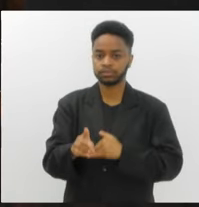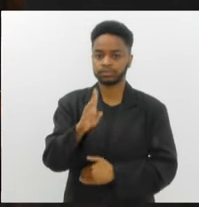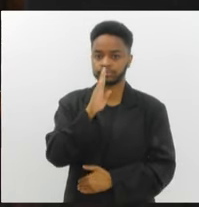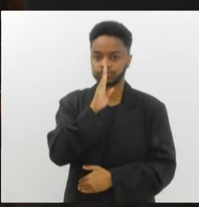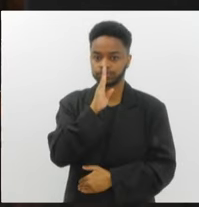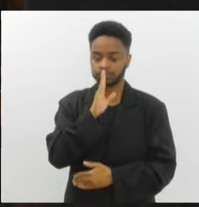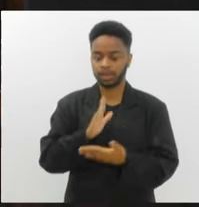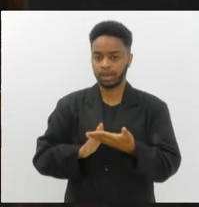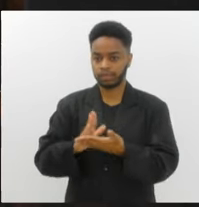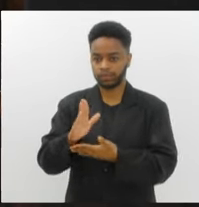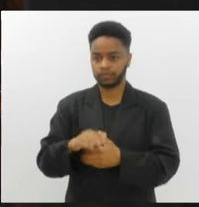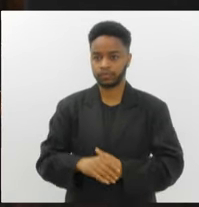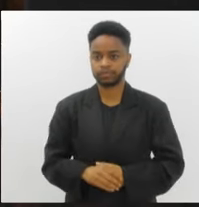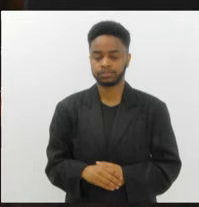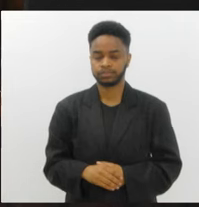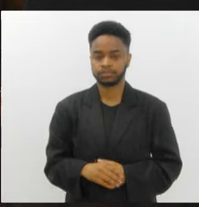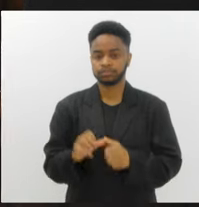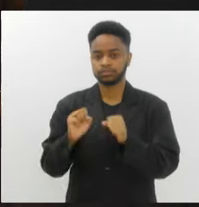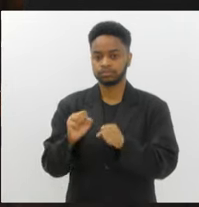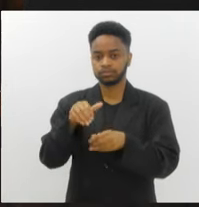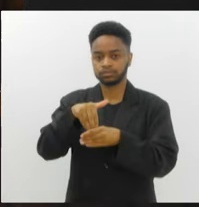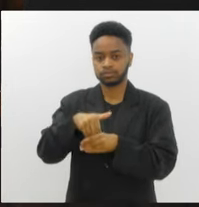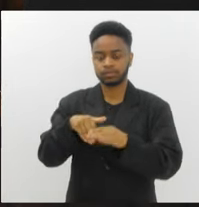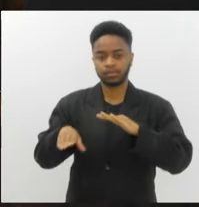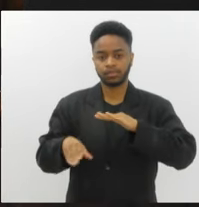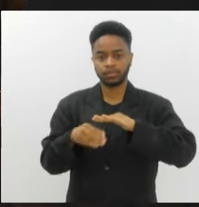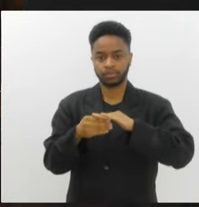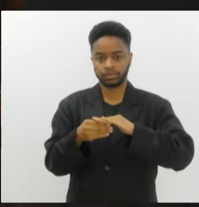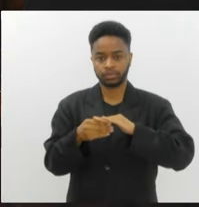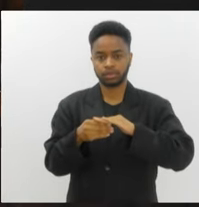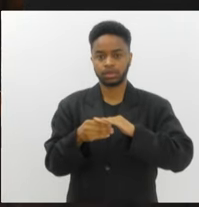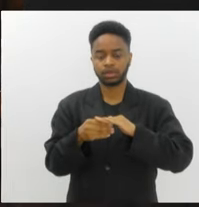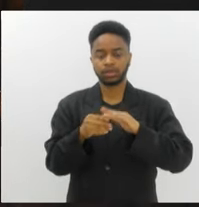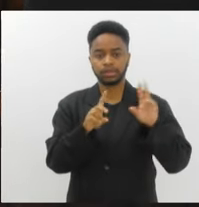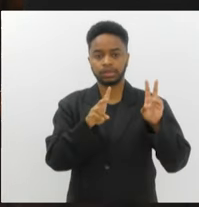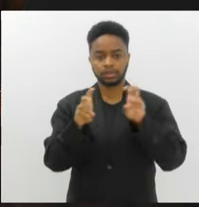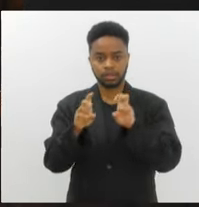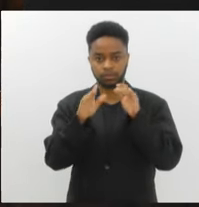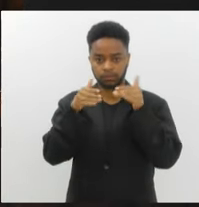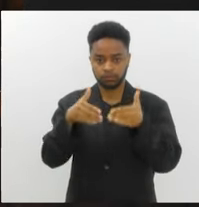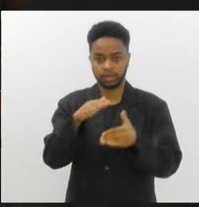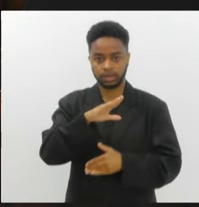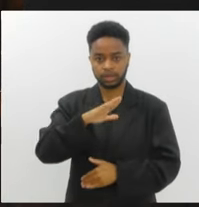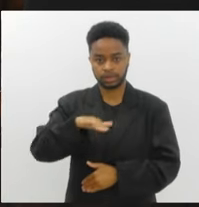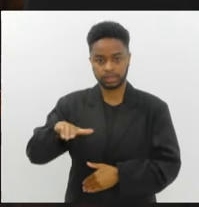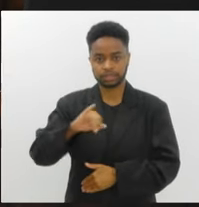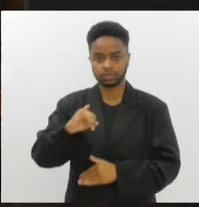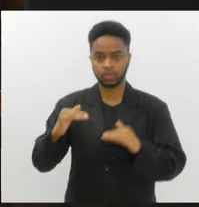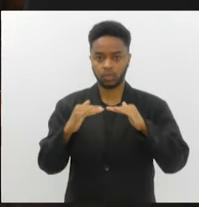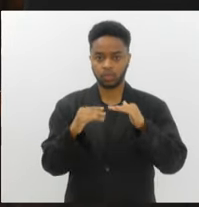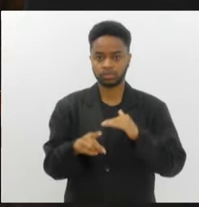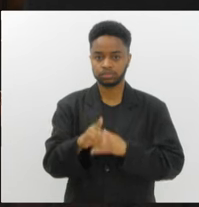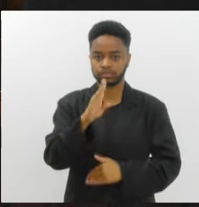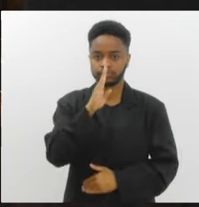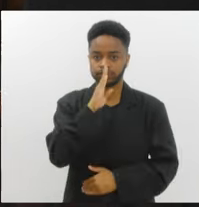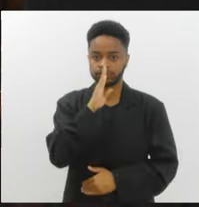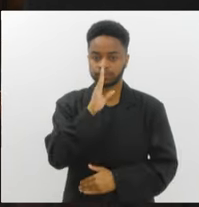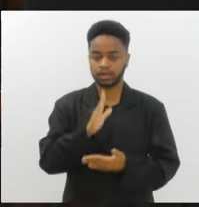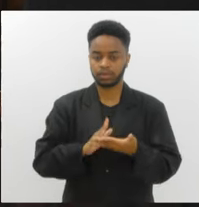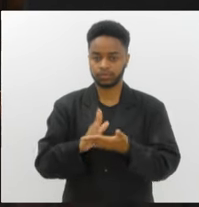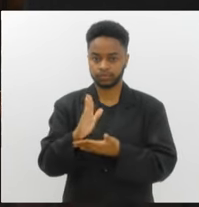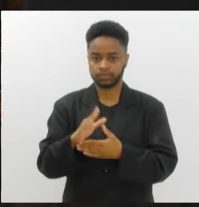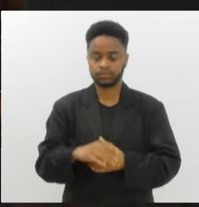estão. Aprovado. Em votação a emenda da Comissão de Assuntos da Criança. Senhores que aprovam, permaneçam como estão.